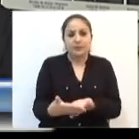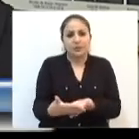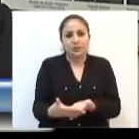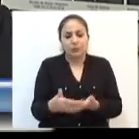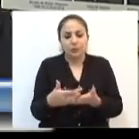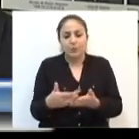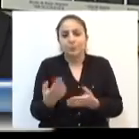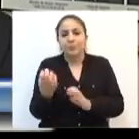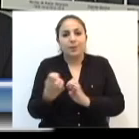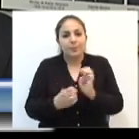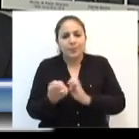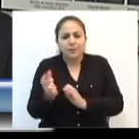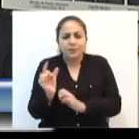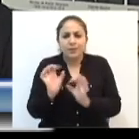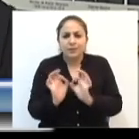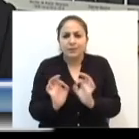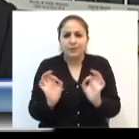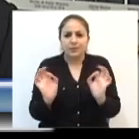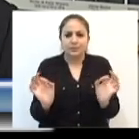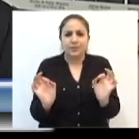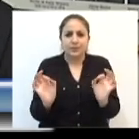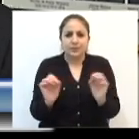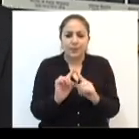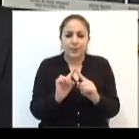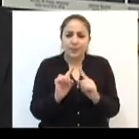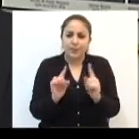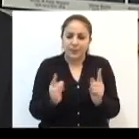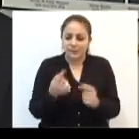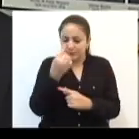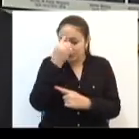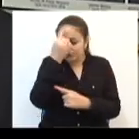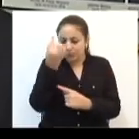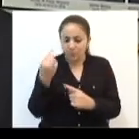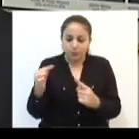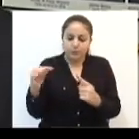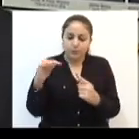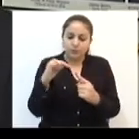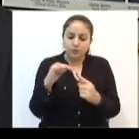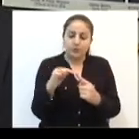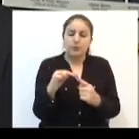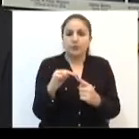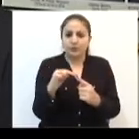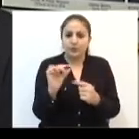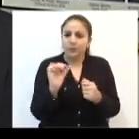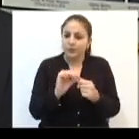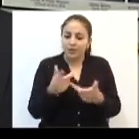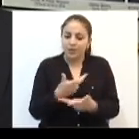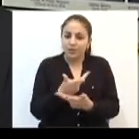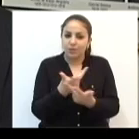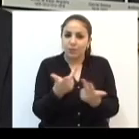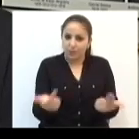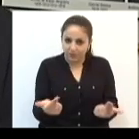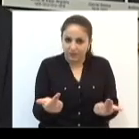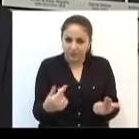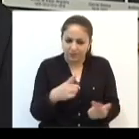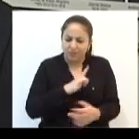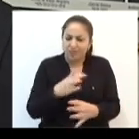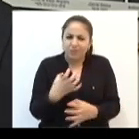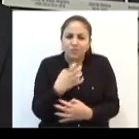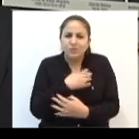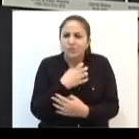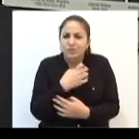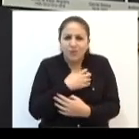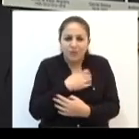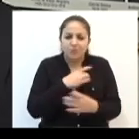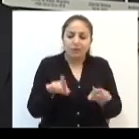humilde, mas com o intuito de fazer as coisas tomar um